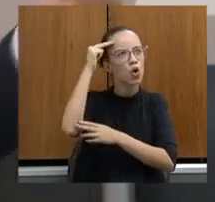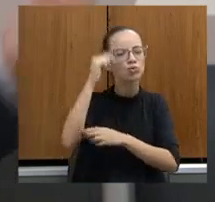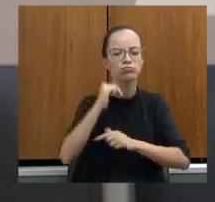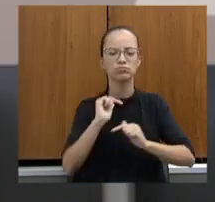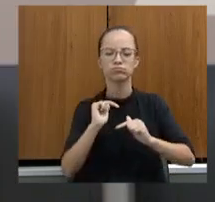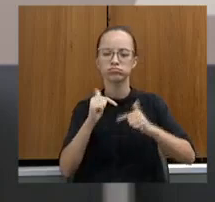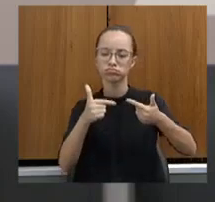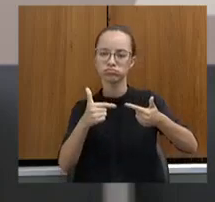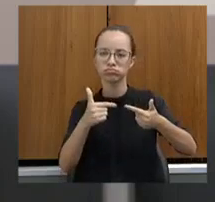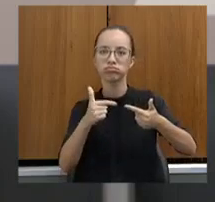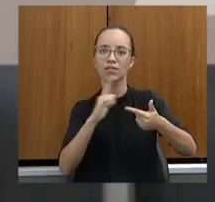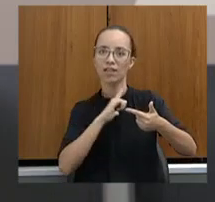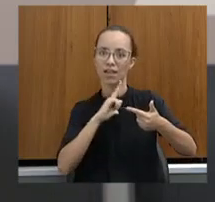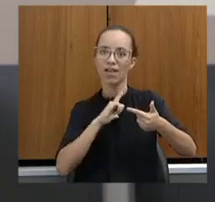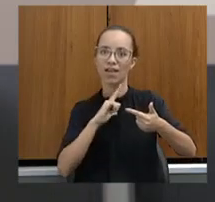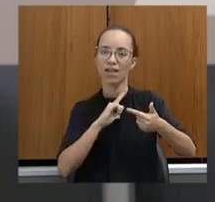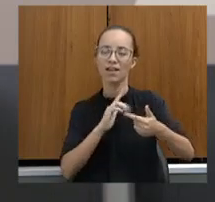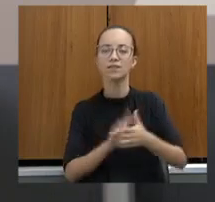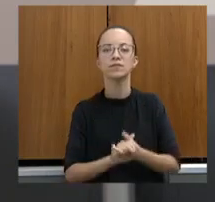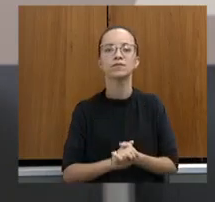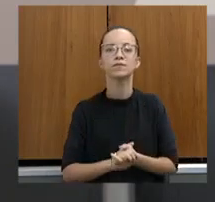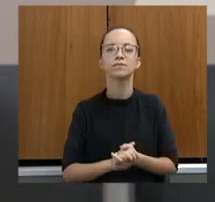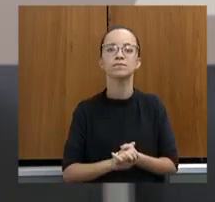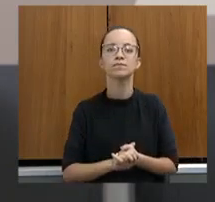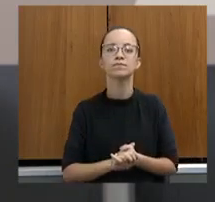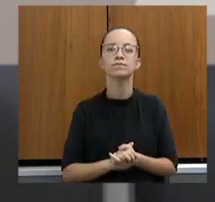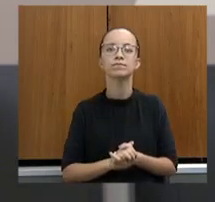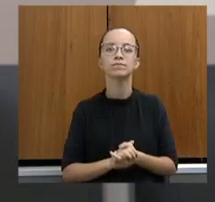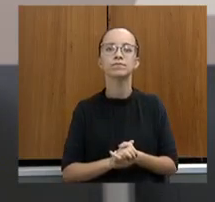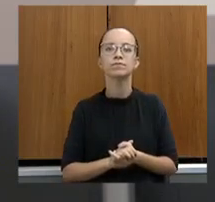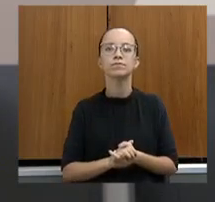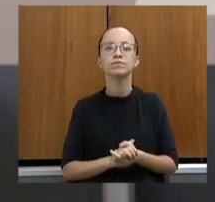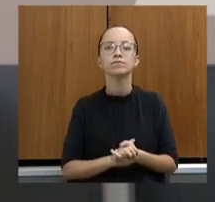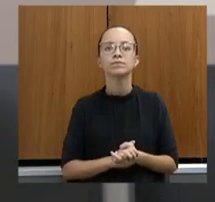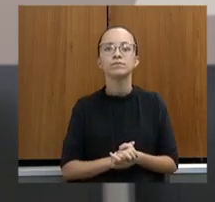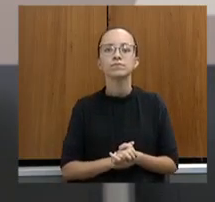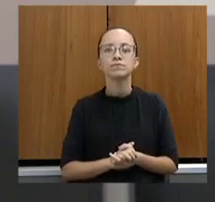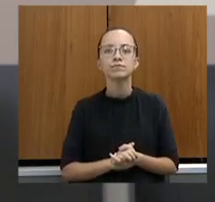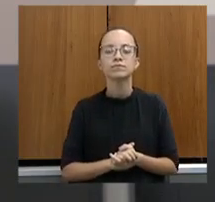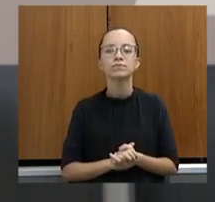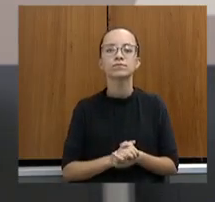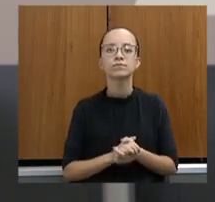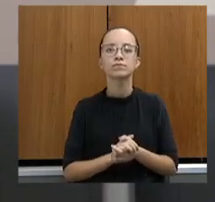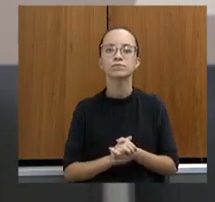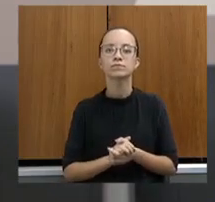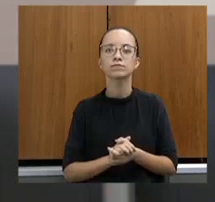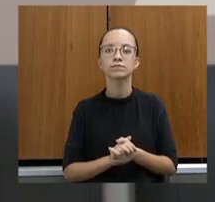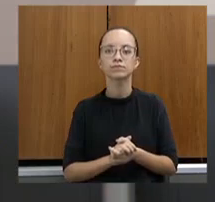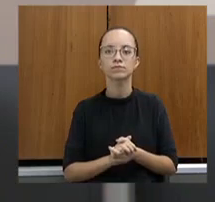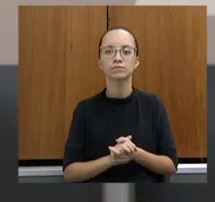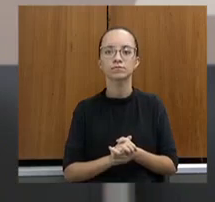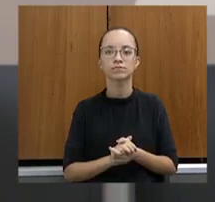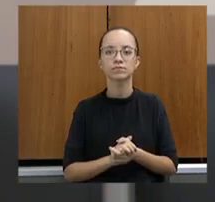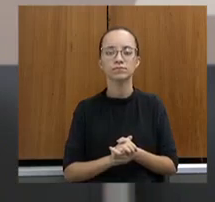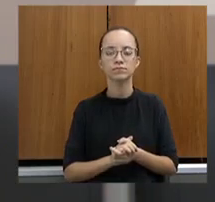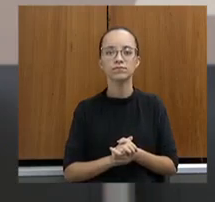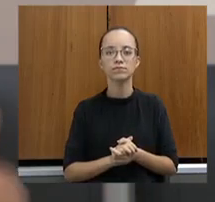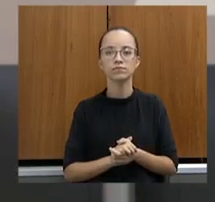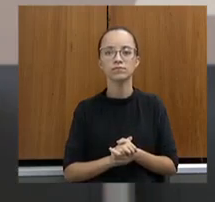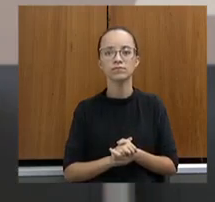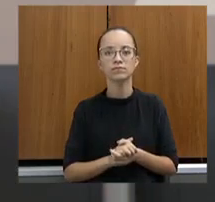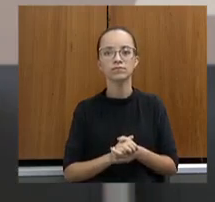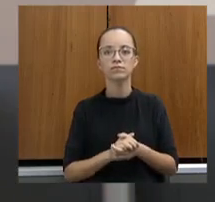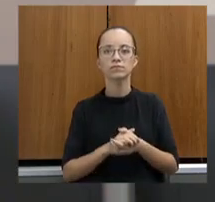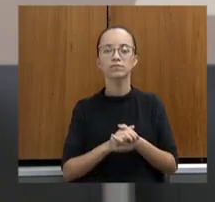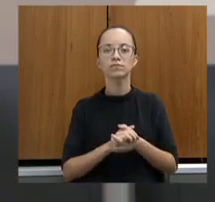ações inclusive secretária o nosso sonho é da estrada Pimenta Guapé porque ela é uma estrada fantástica assim não só